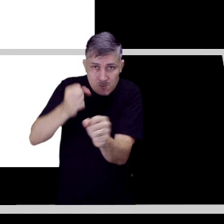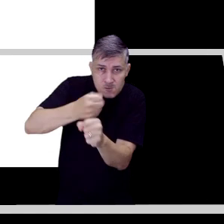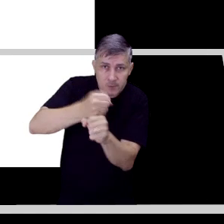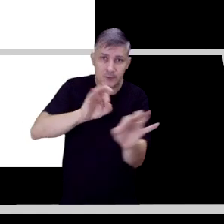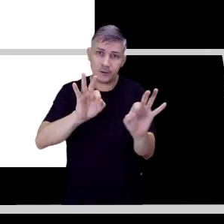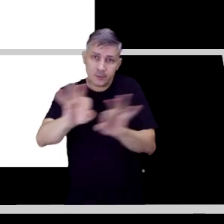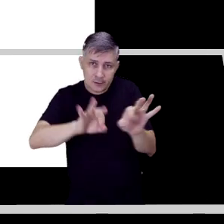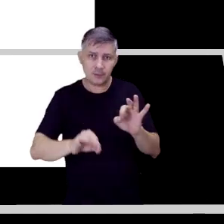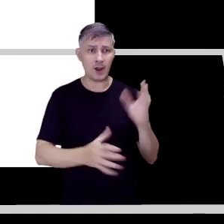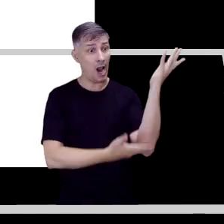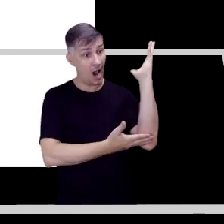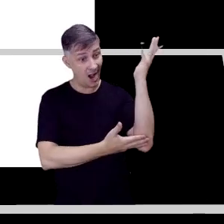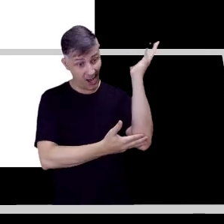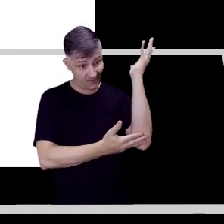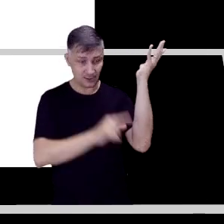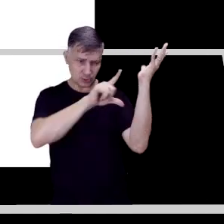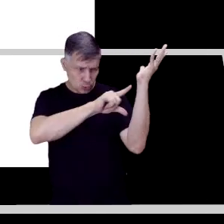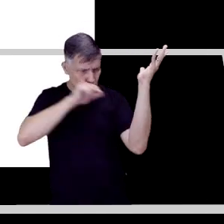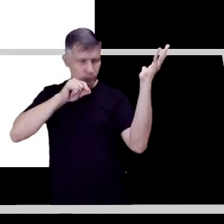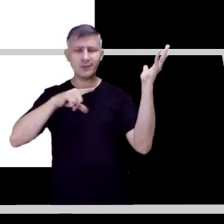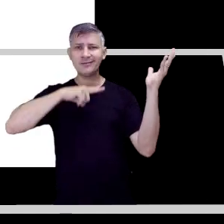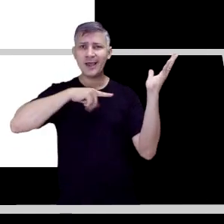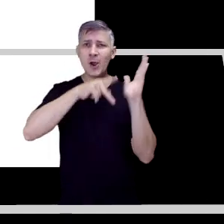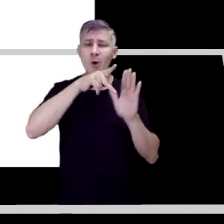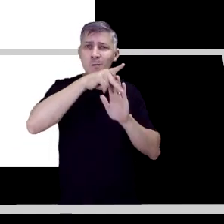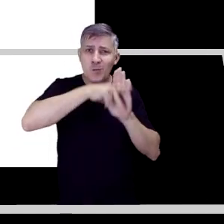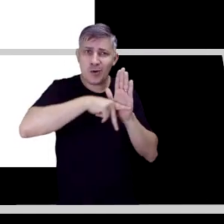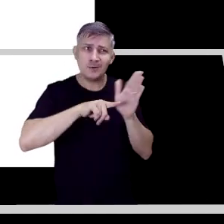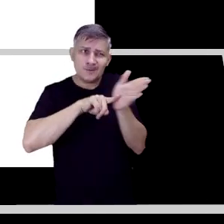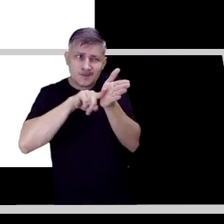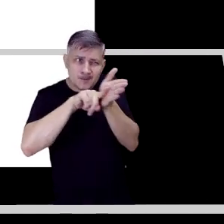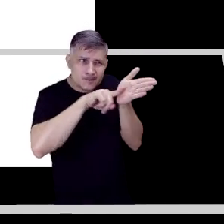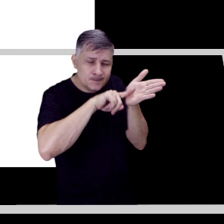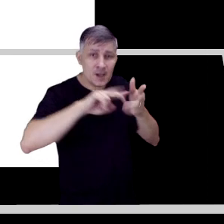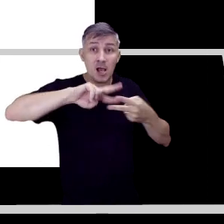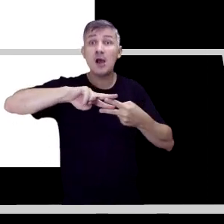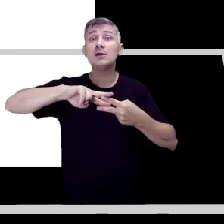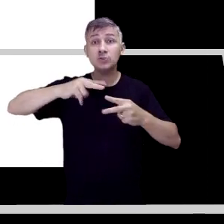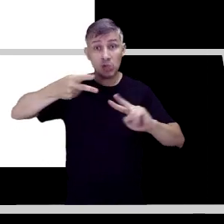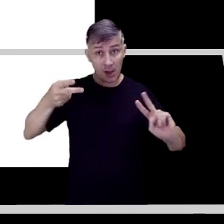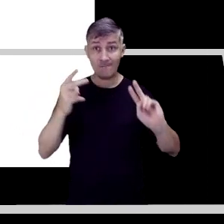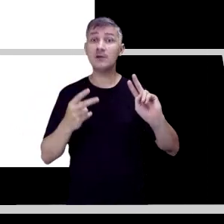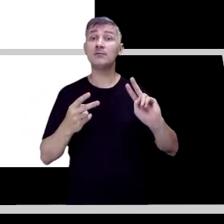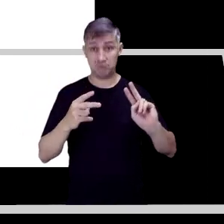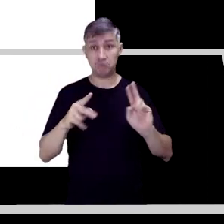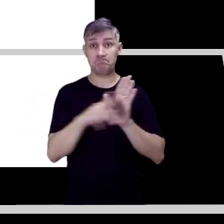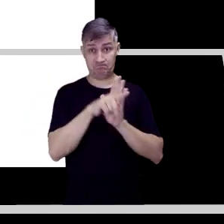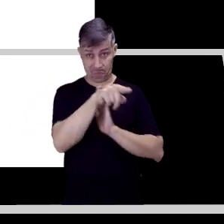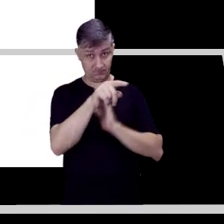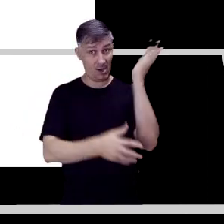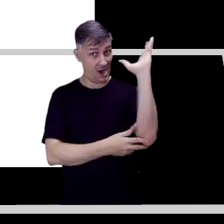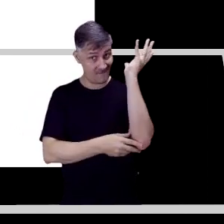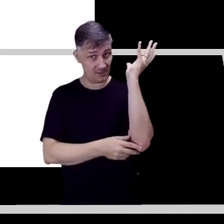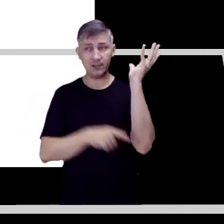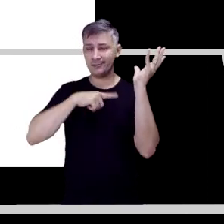para fabricá-lo especificamente selecionado, né? Existe um processo de clonagem genética, seleção genética,